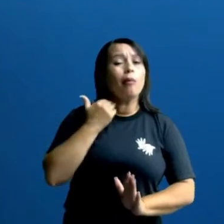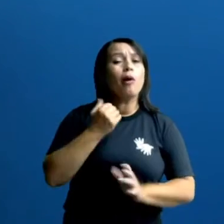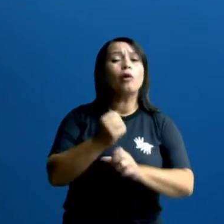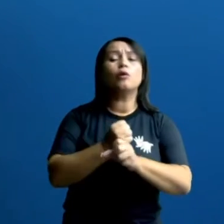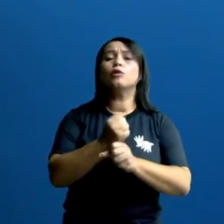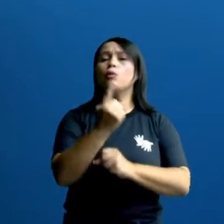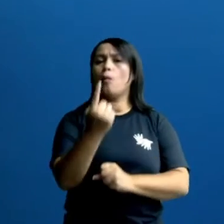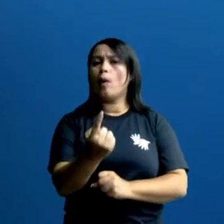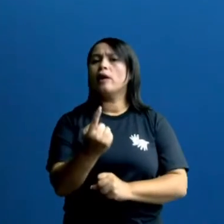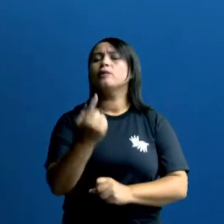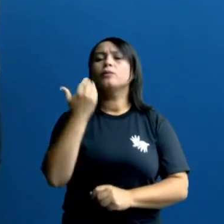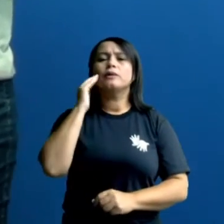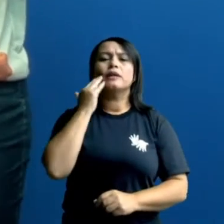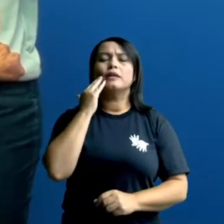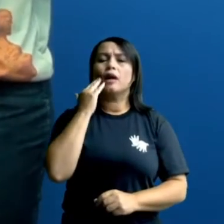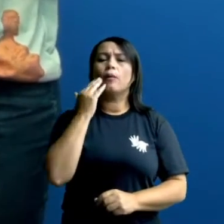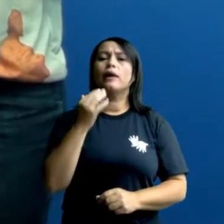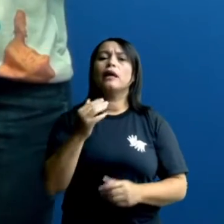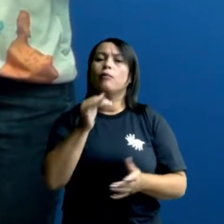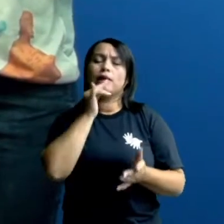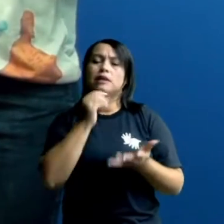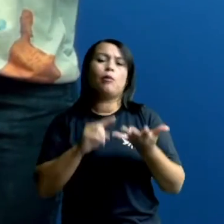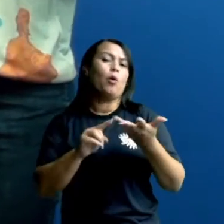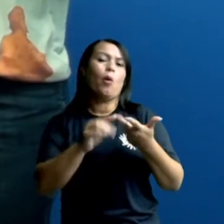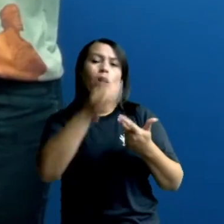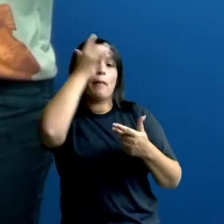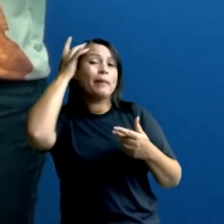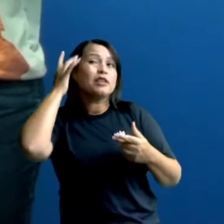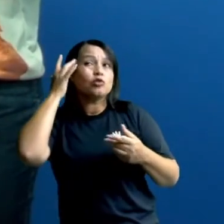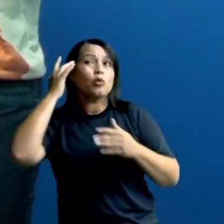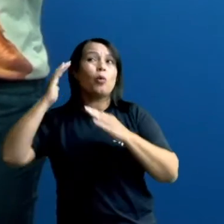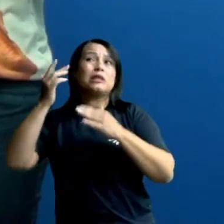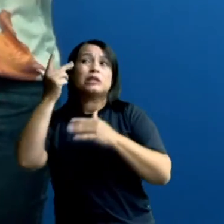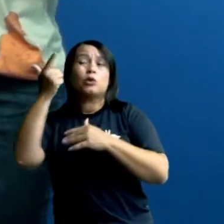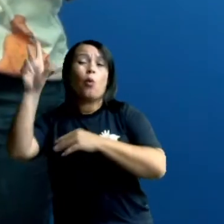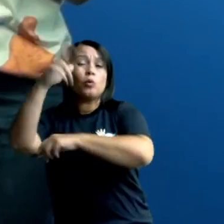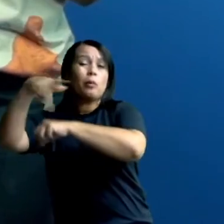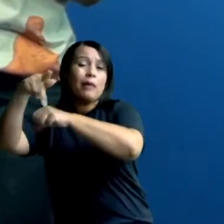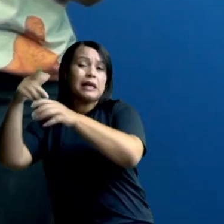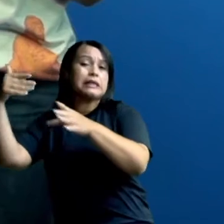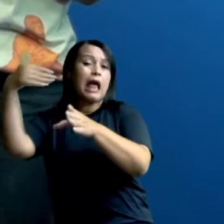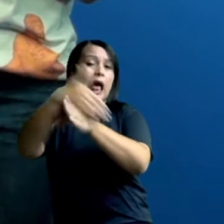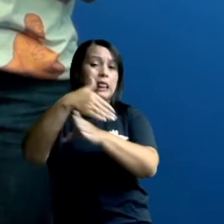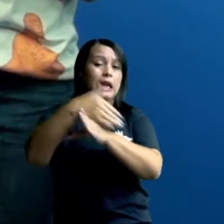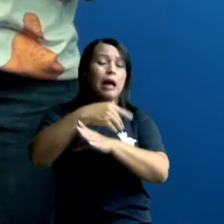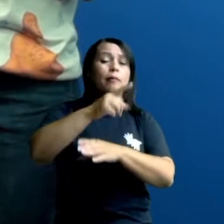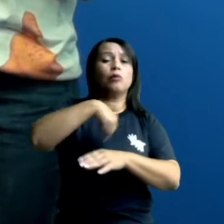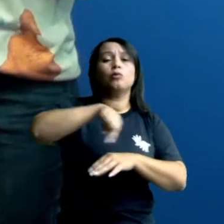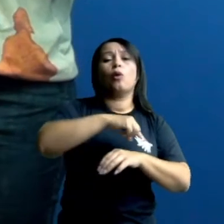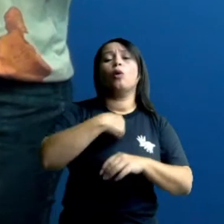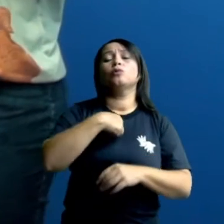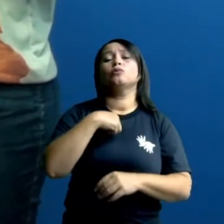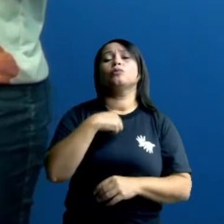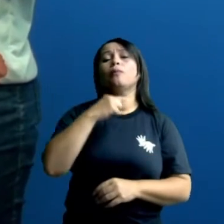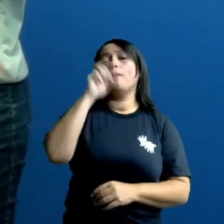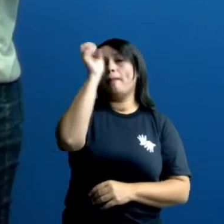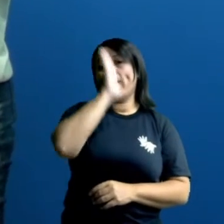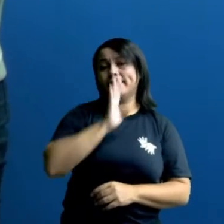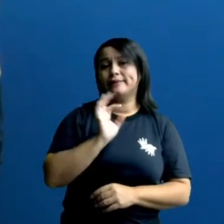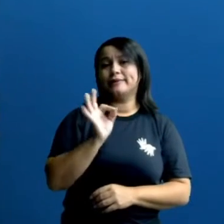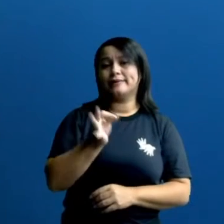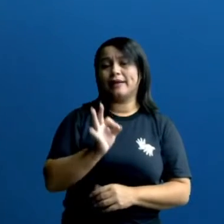vegetativo a gente não inclui a entrada de imigrantes, de pessoas que vêm de outros países para dentro do nosso país,